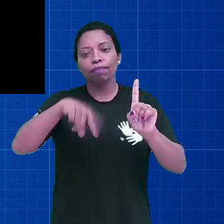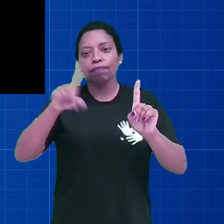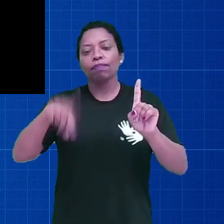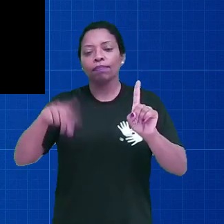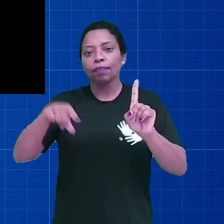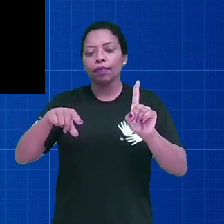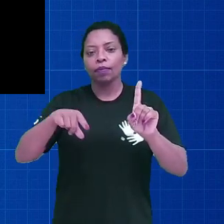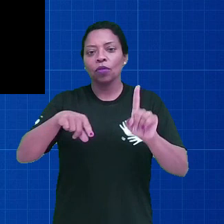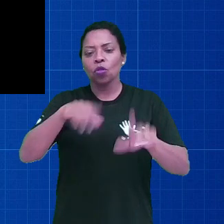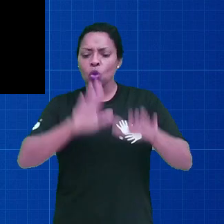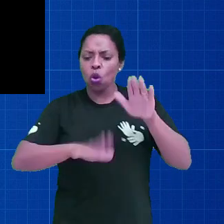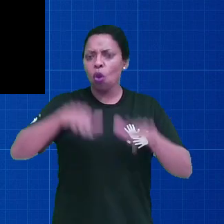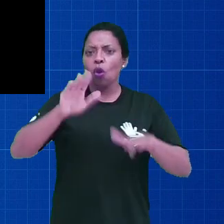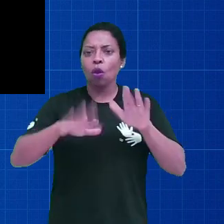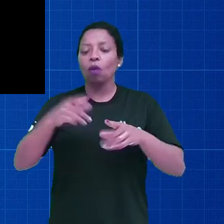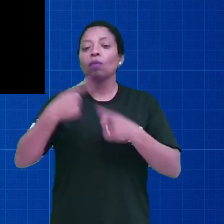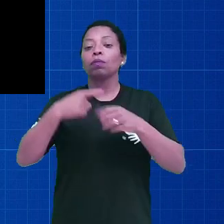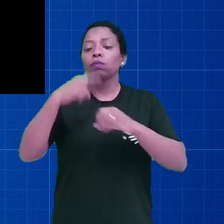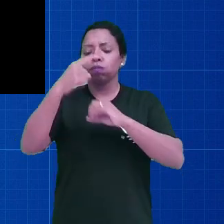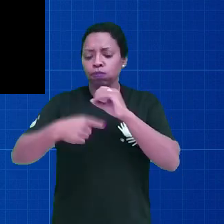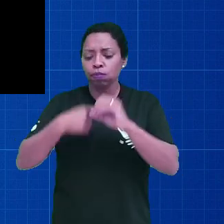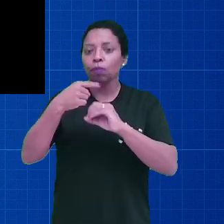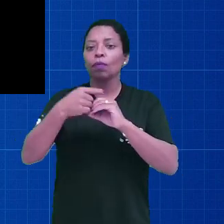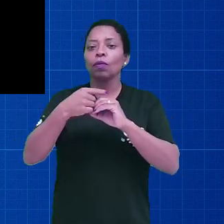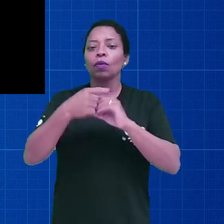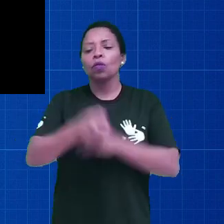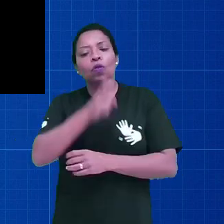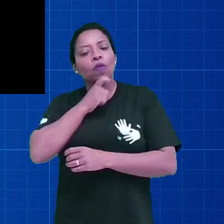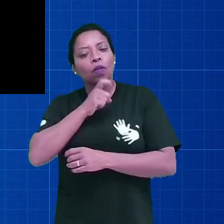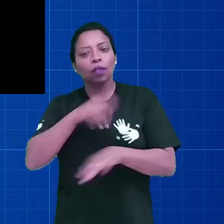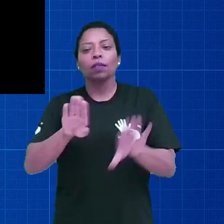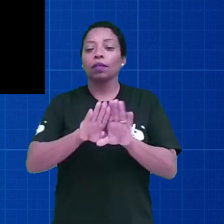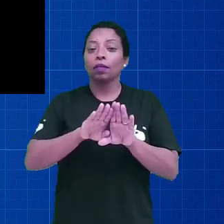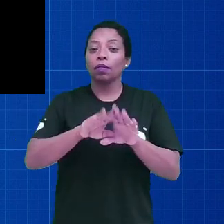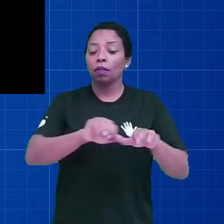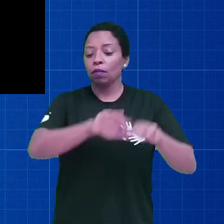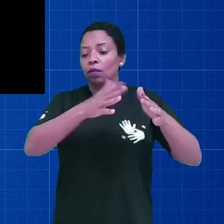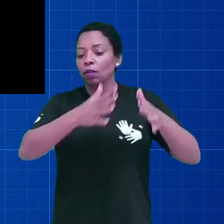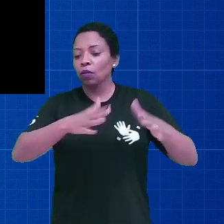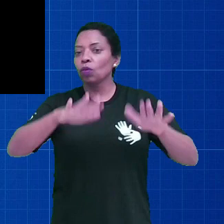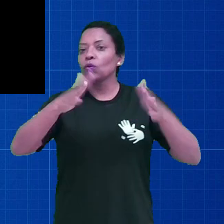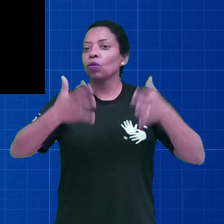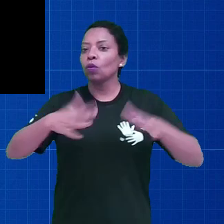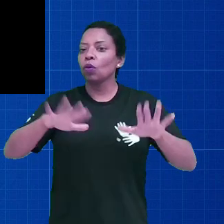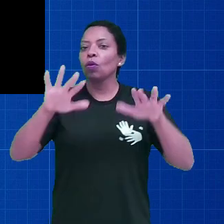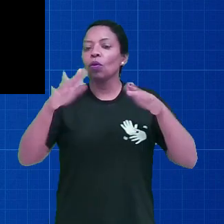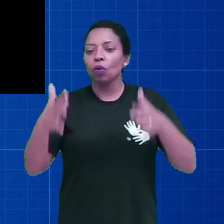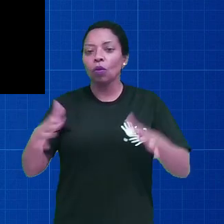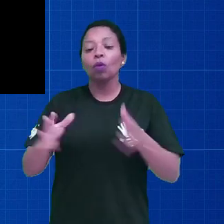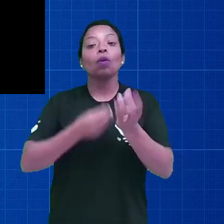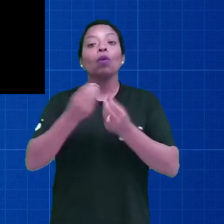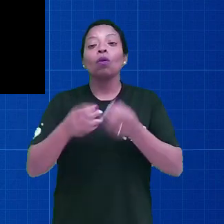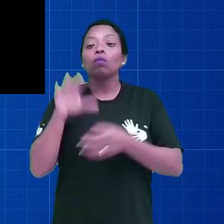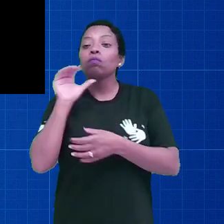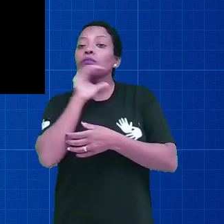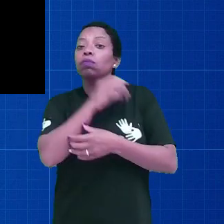o que é? É um aquecimento ou resfriamento do Oceano Pacífico ao longo dos anos.